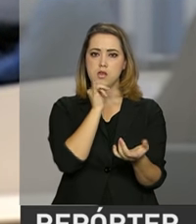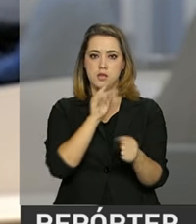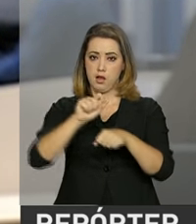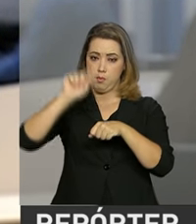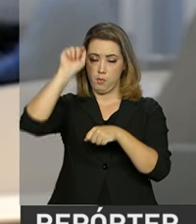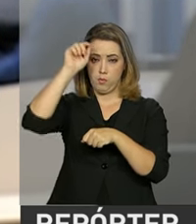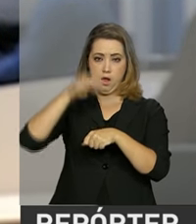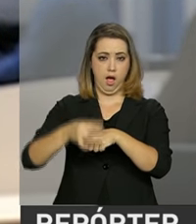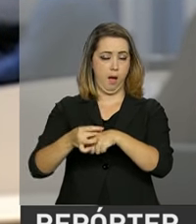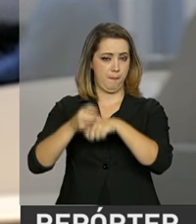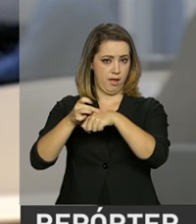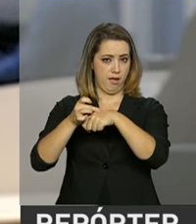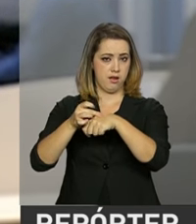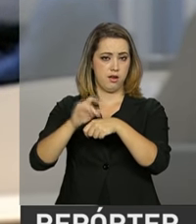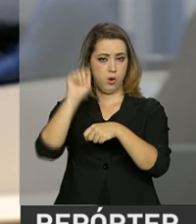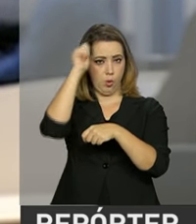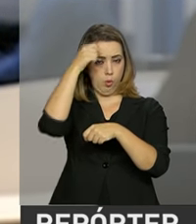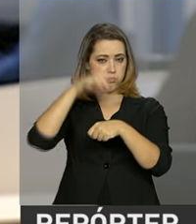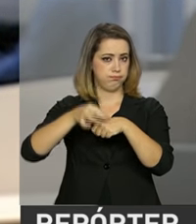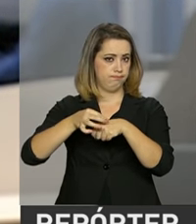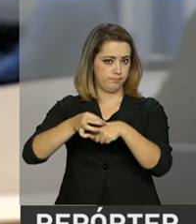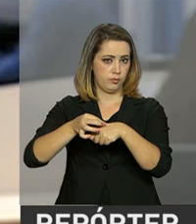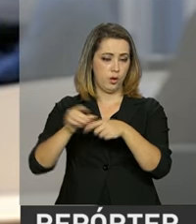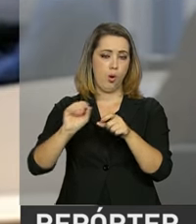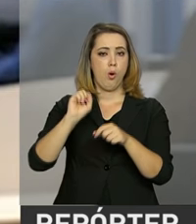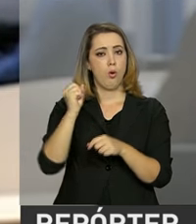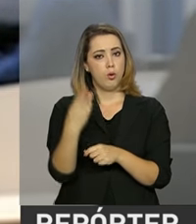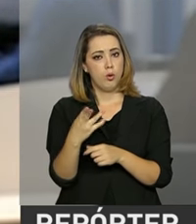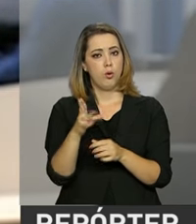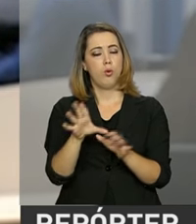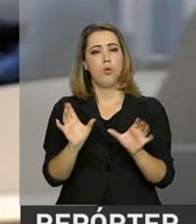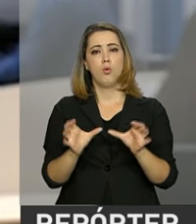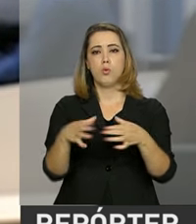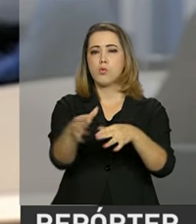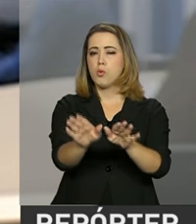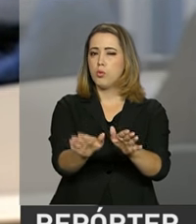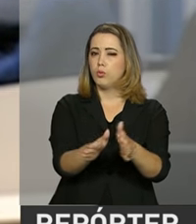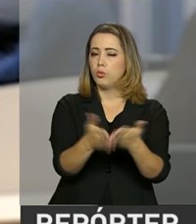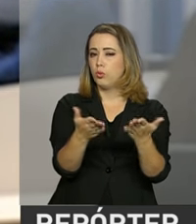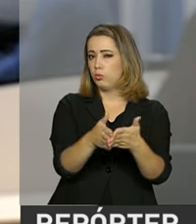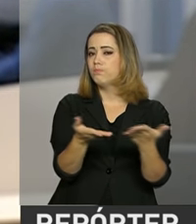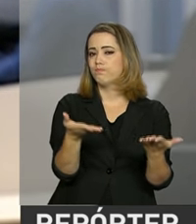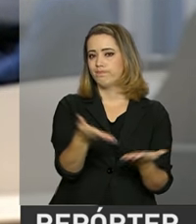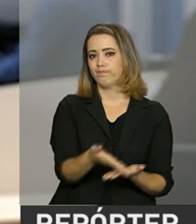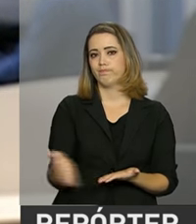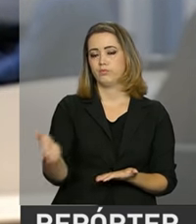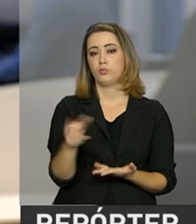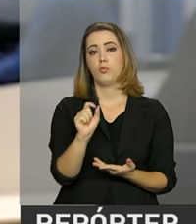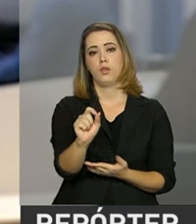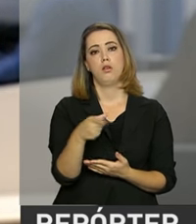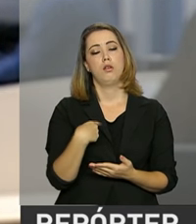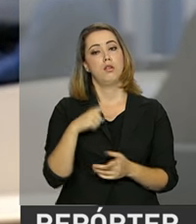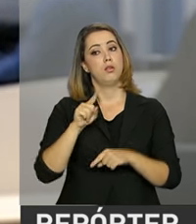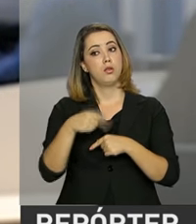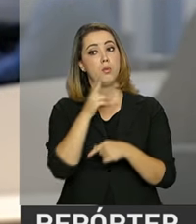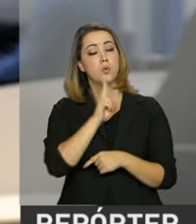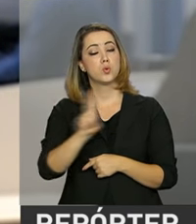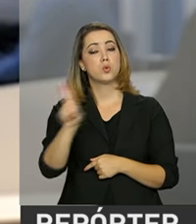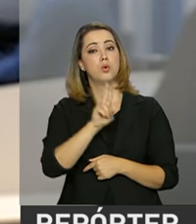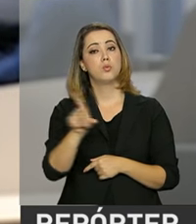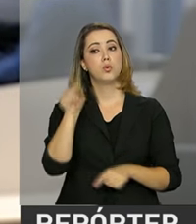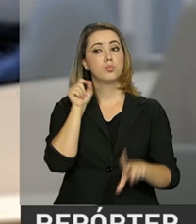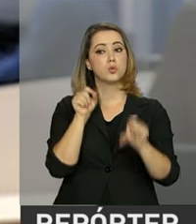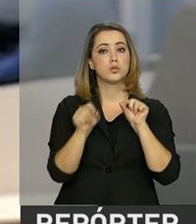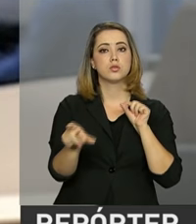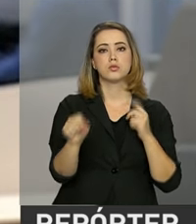de inscrição, o Ministério da Educação enviará para a universidade uma lista com os nomes dos candidatos classificados nos cursos oferecidos pela instituição.